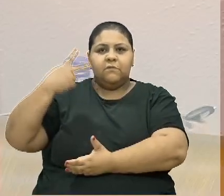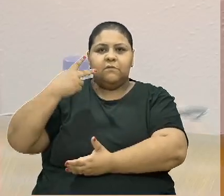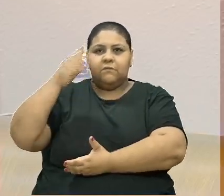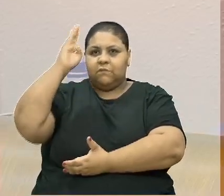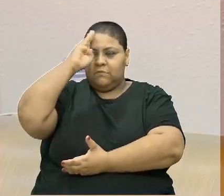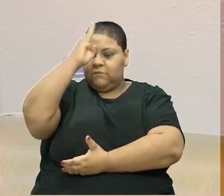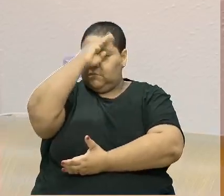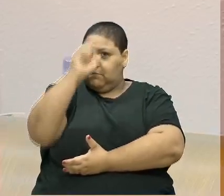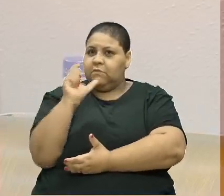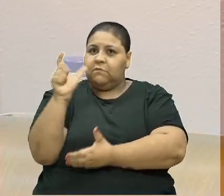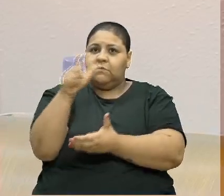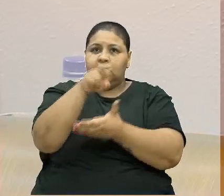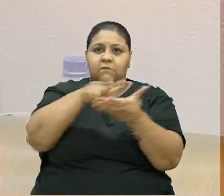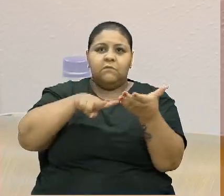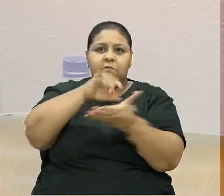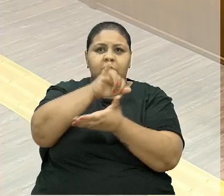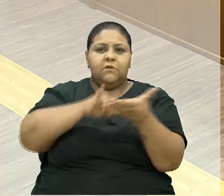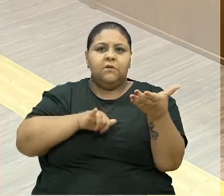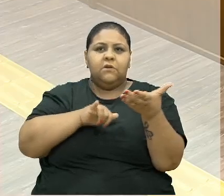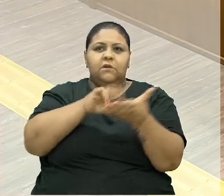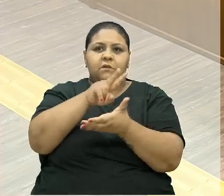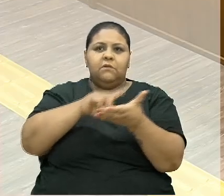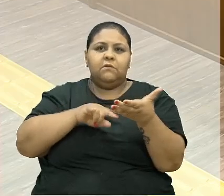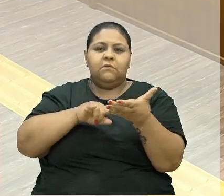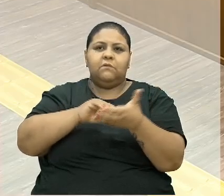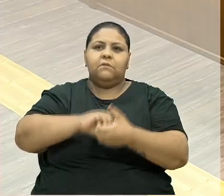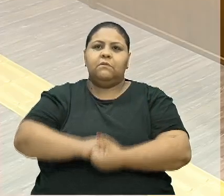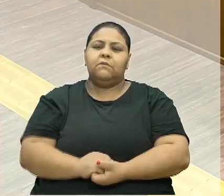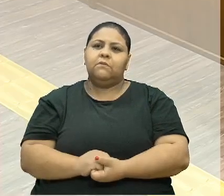palavra o relator para a leitura do parecer.